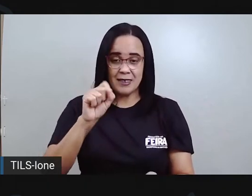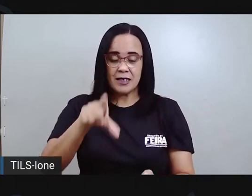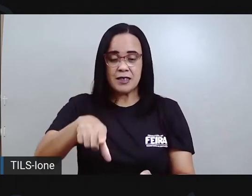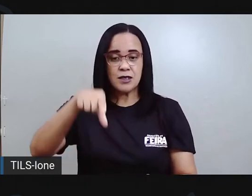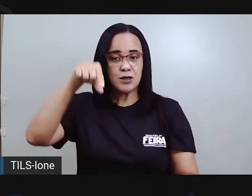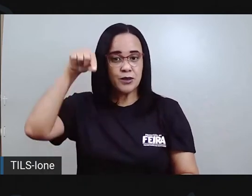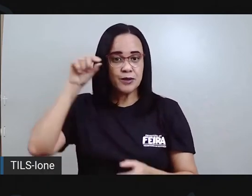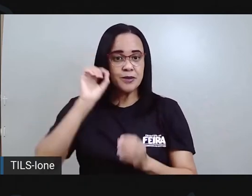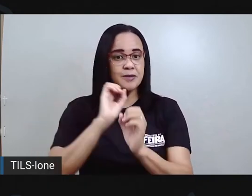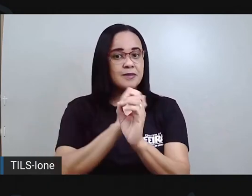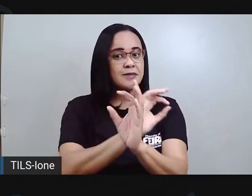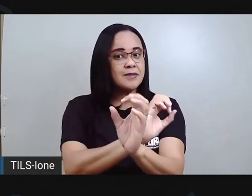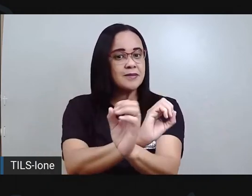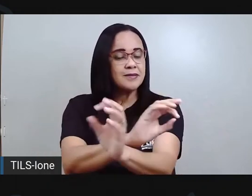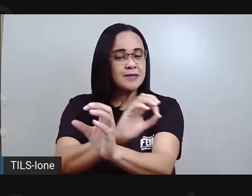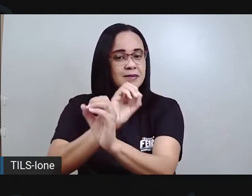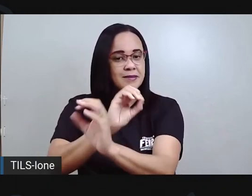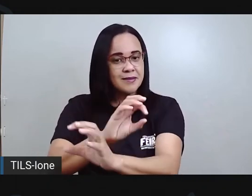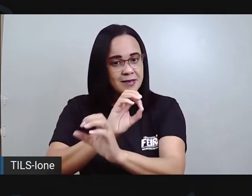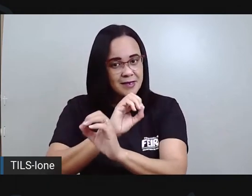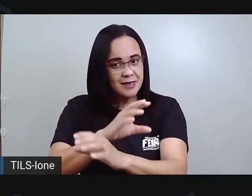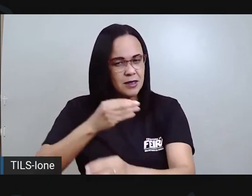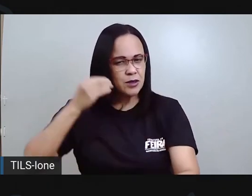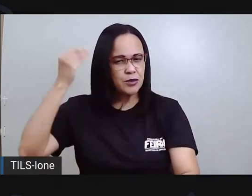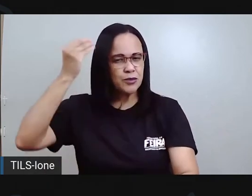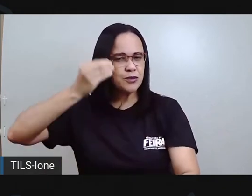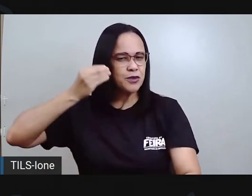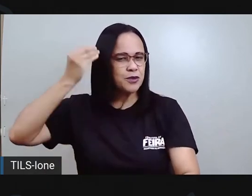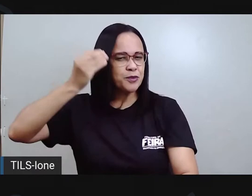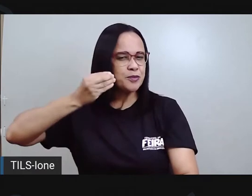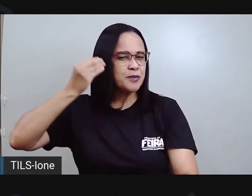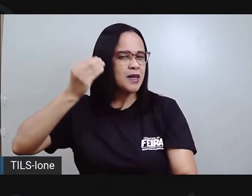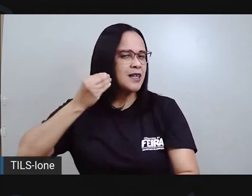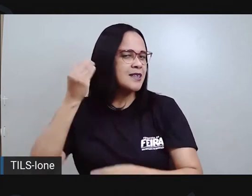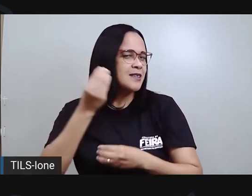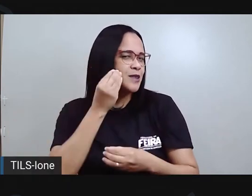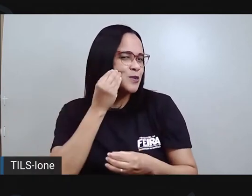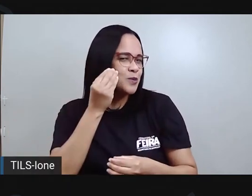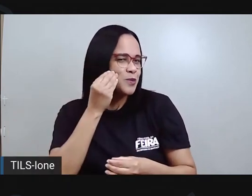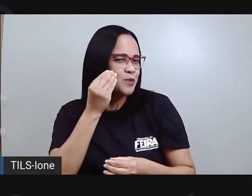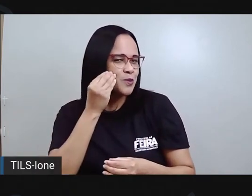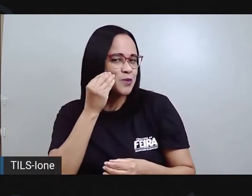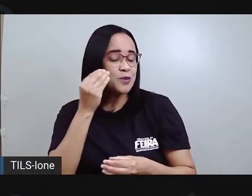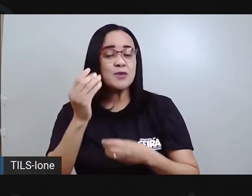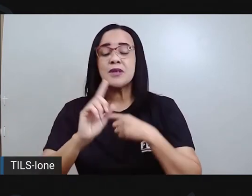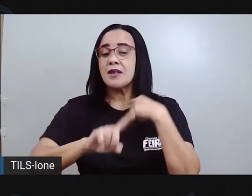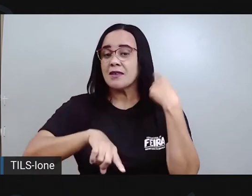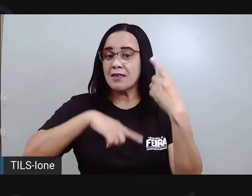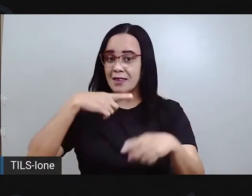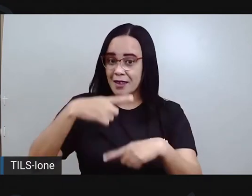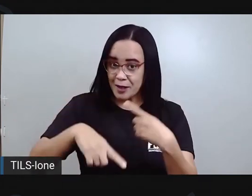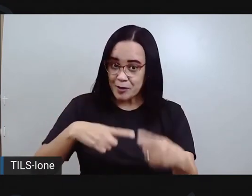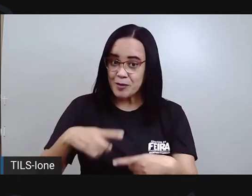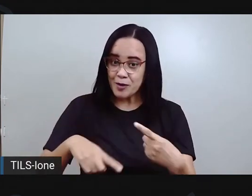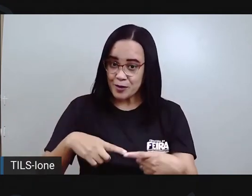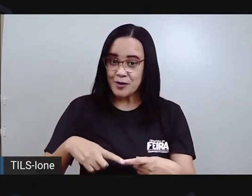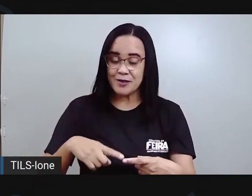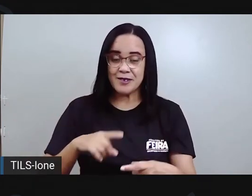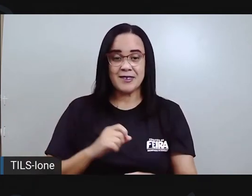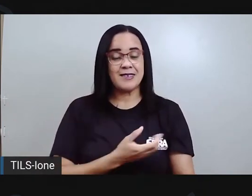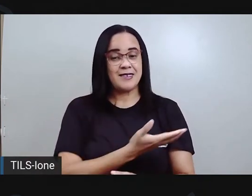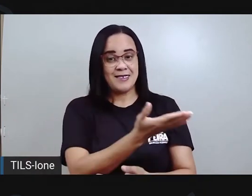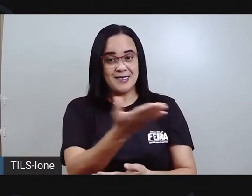ensinar para vocês a fazer uma experiência e em seguida a gente